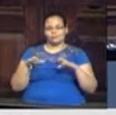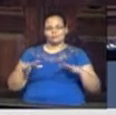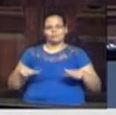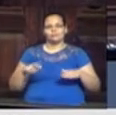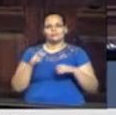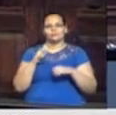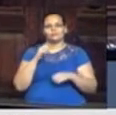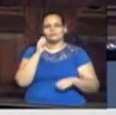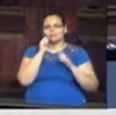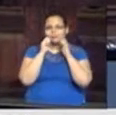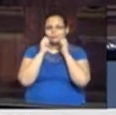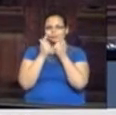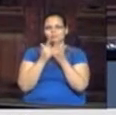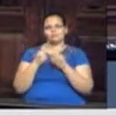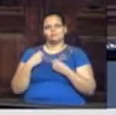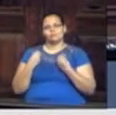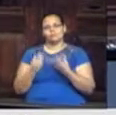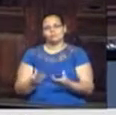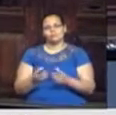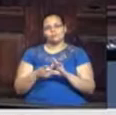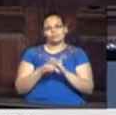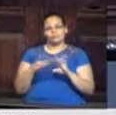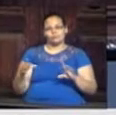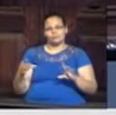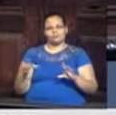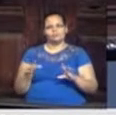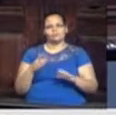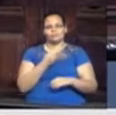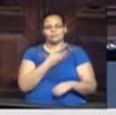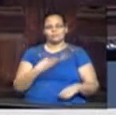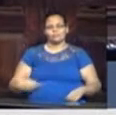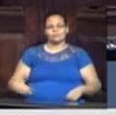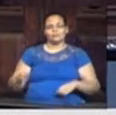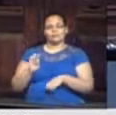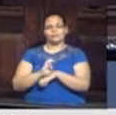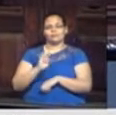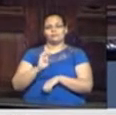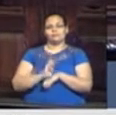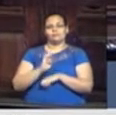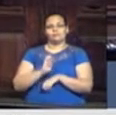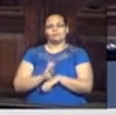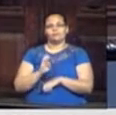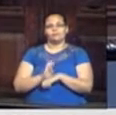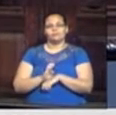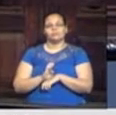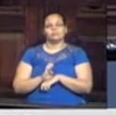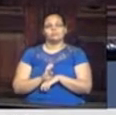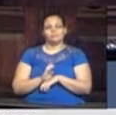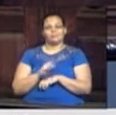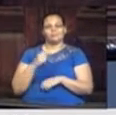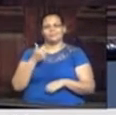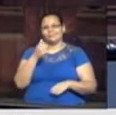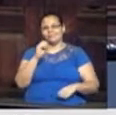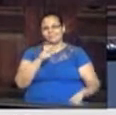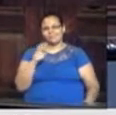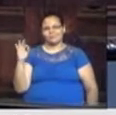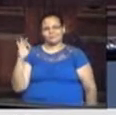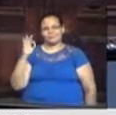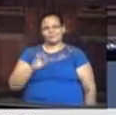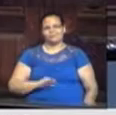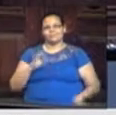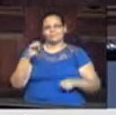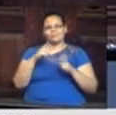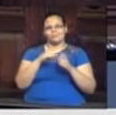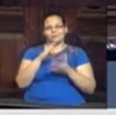LERJ, se deu uma autorização ao Governo do Estado para alienação de 100% das